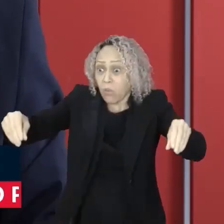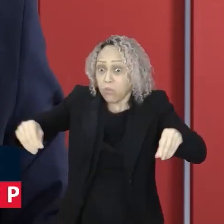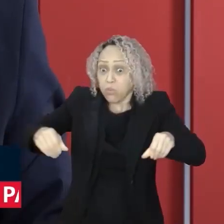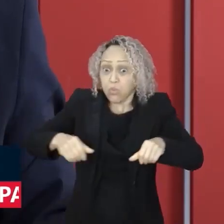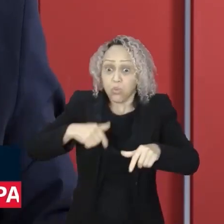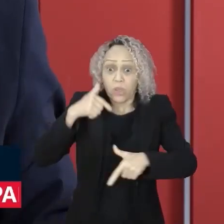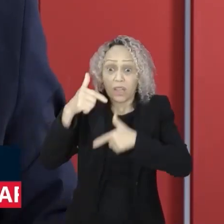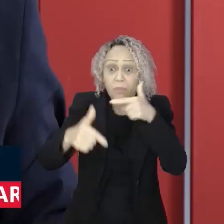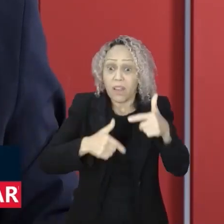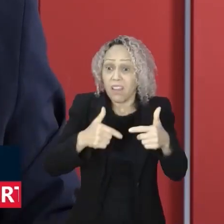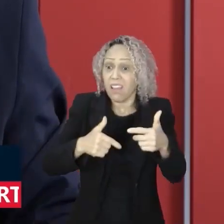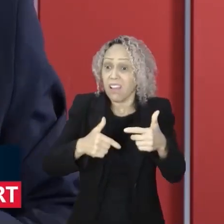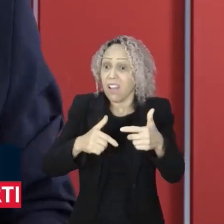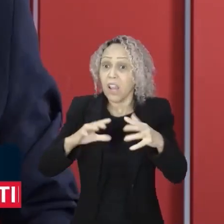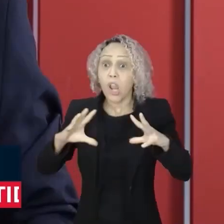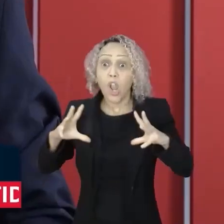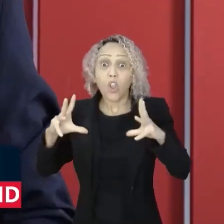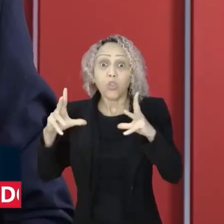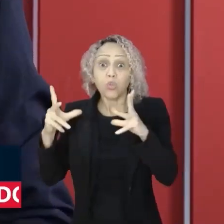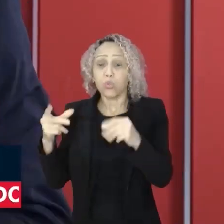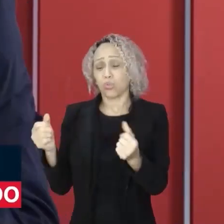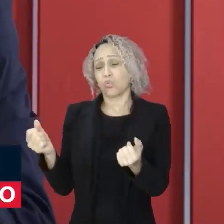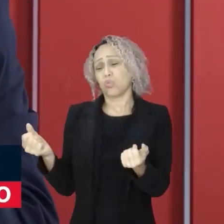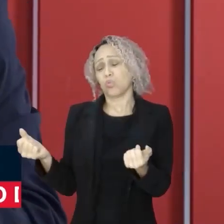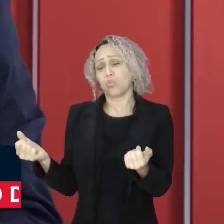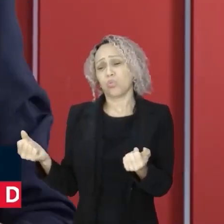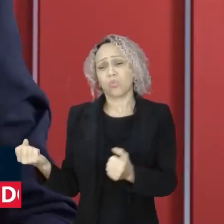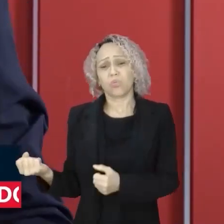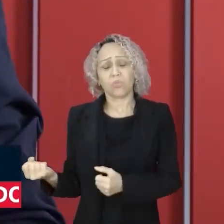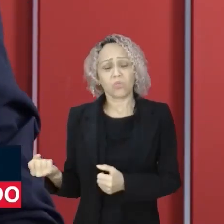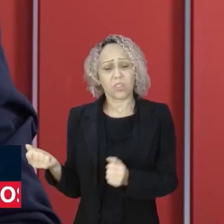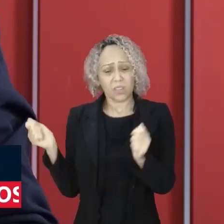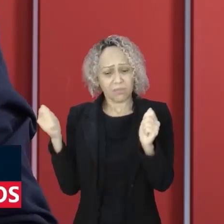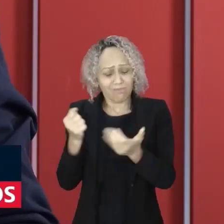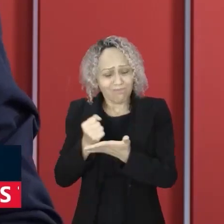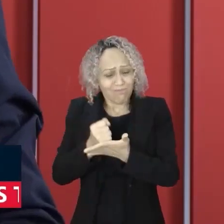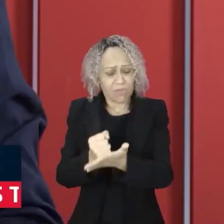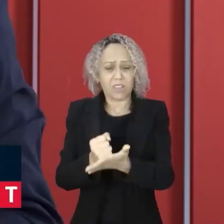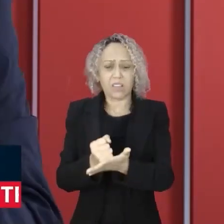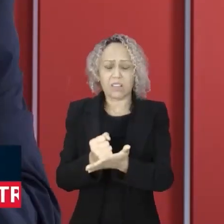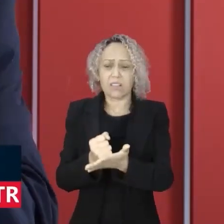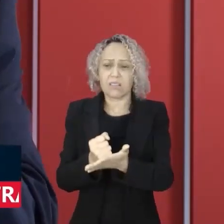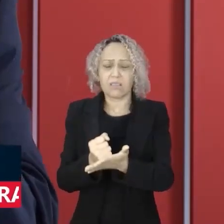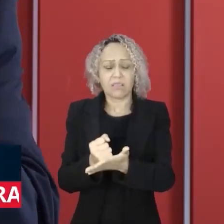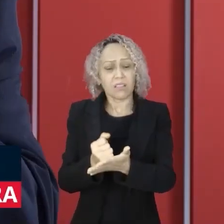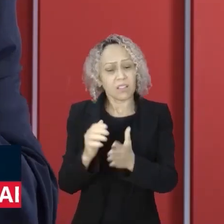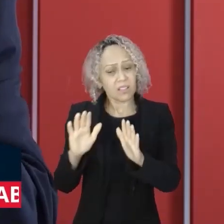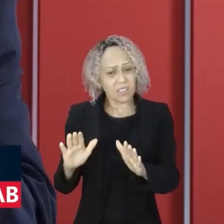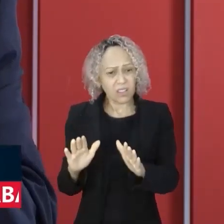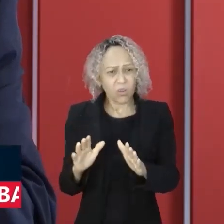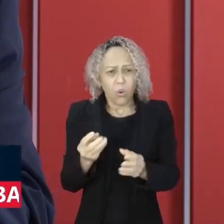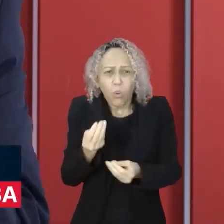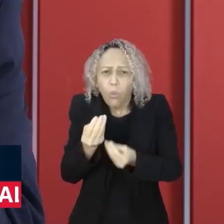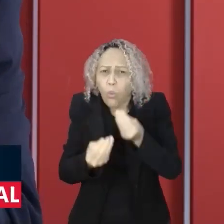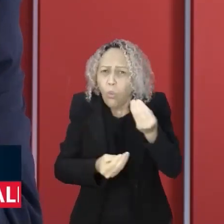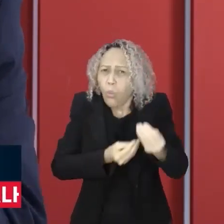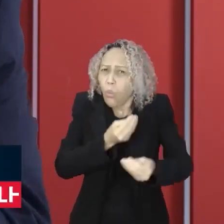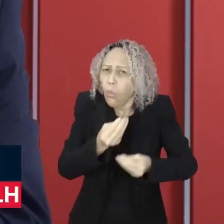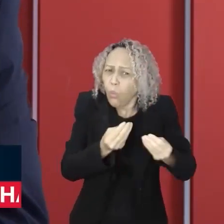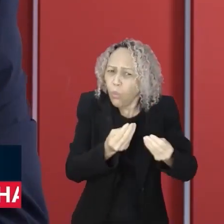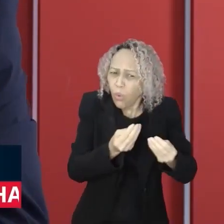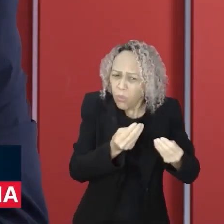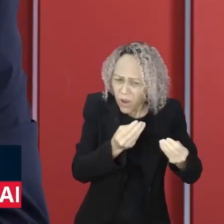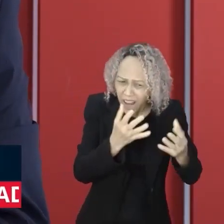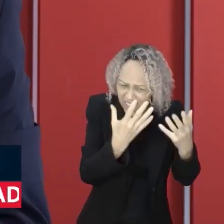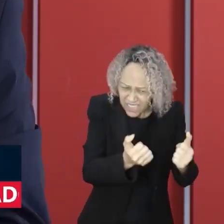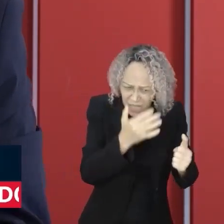fome. Inaceitável, né? Inaceitável. Uma coisa que não podia ter no Brasil é fome. Então, nós temos essa situação e o Lula está obcecado,